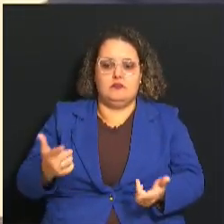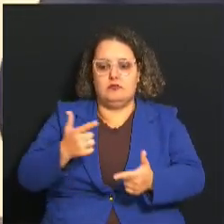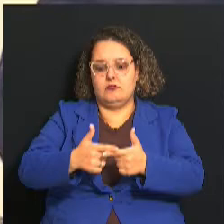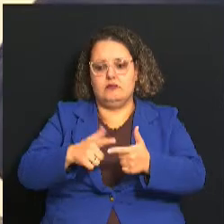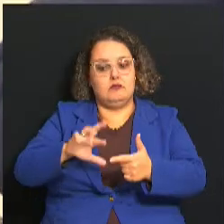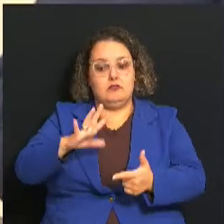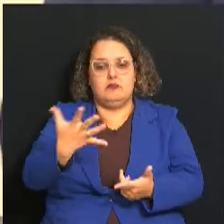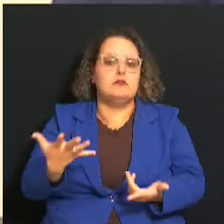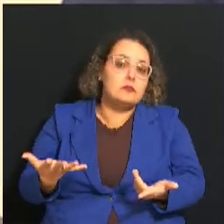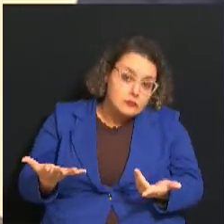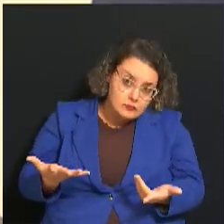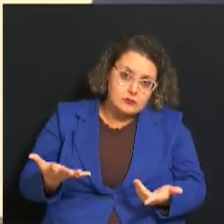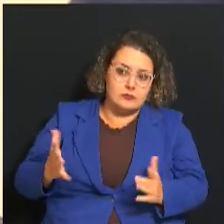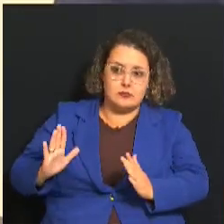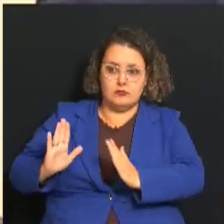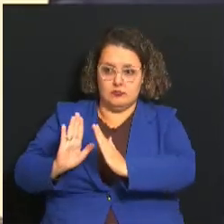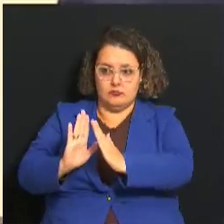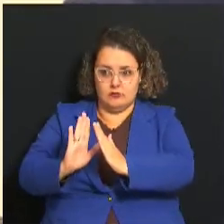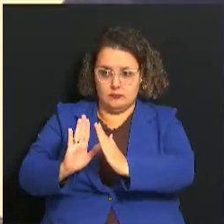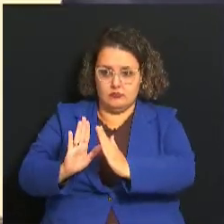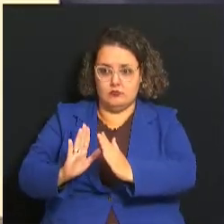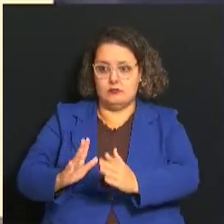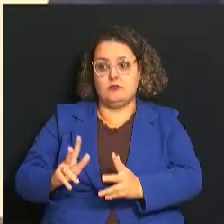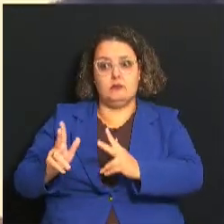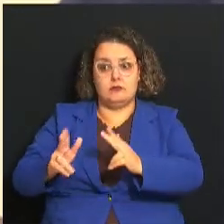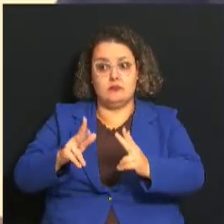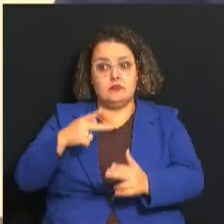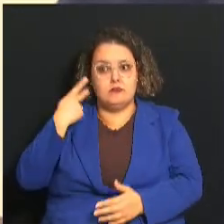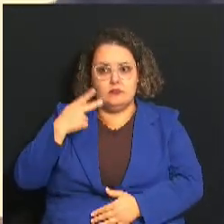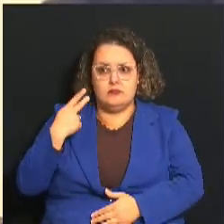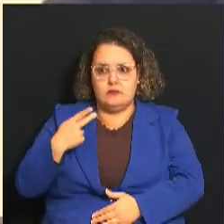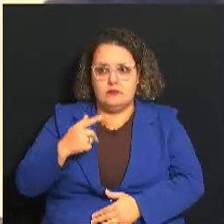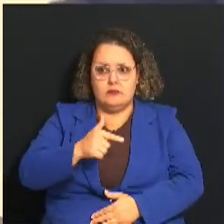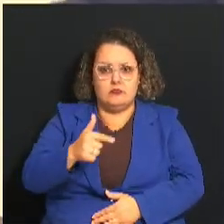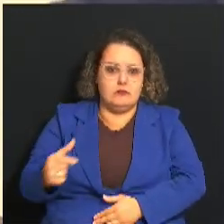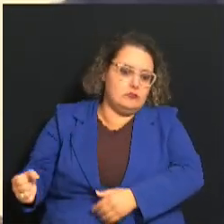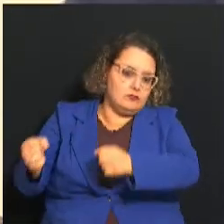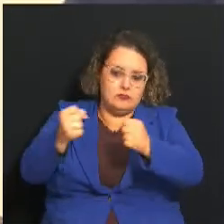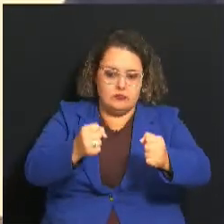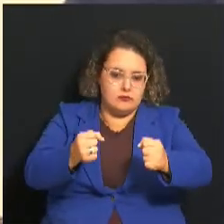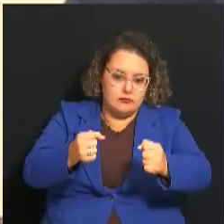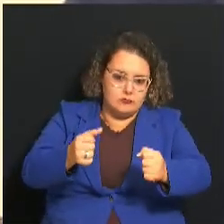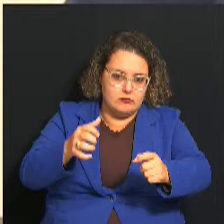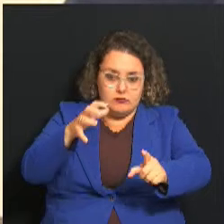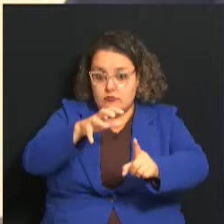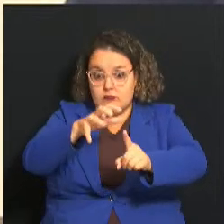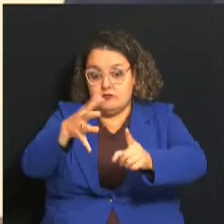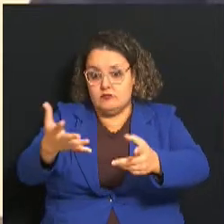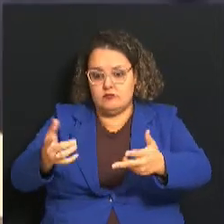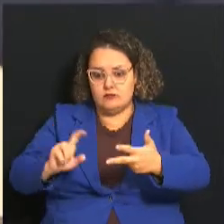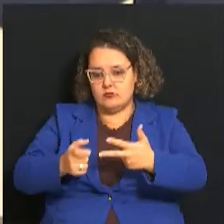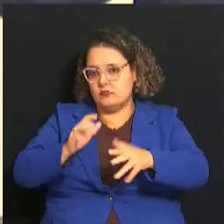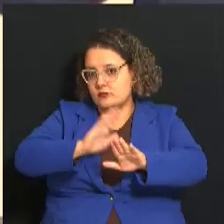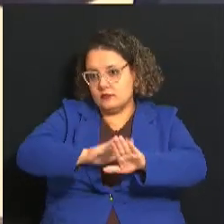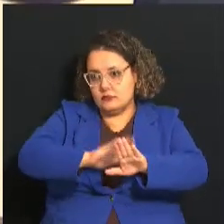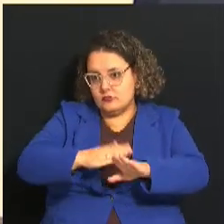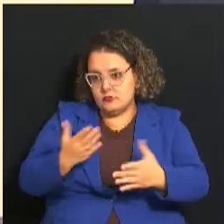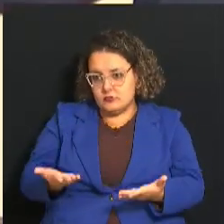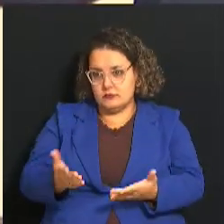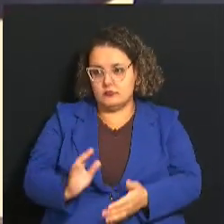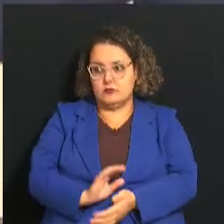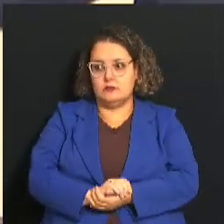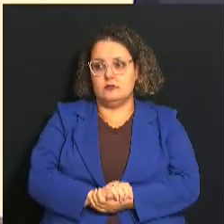mesma frente, mesmo os vereadores, às vezes não têm o poder de ir lá interferir nas ações do executivo,